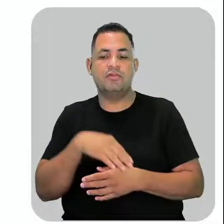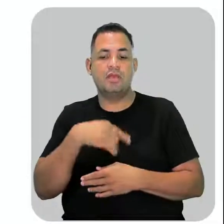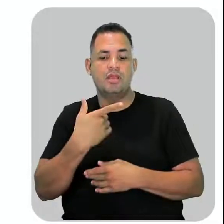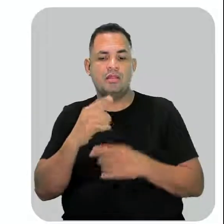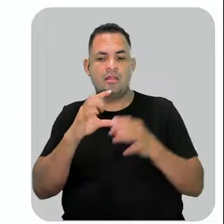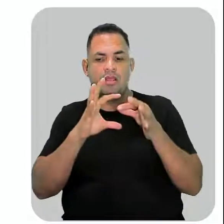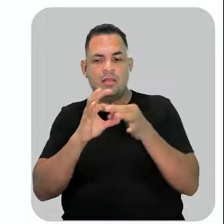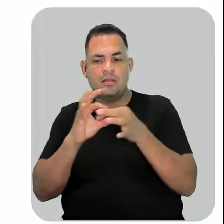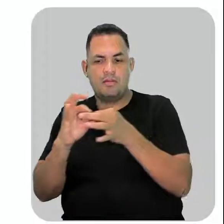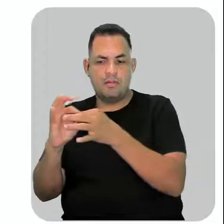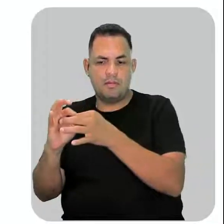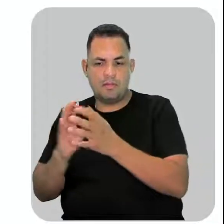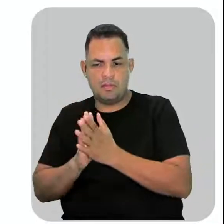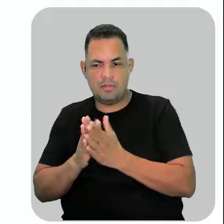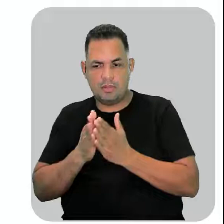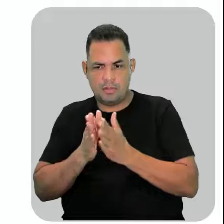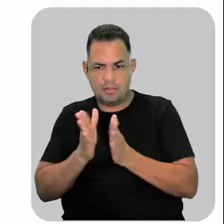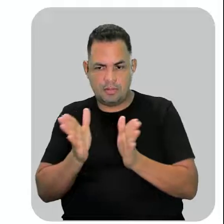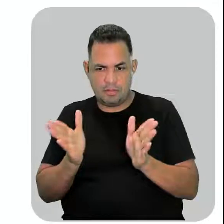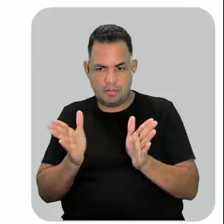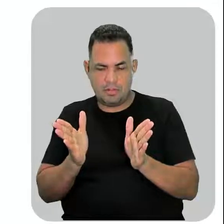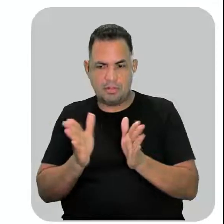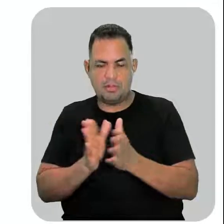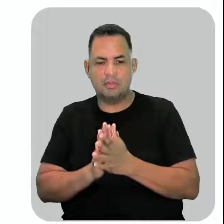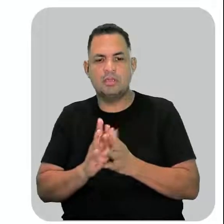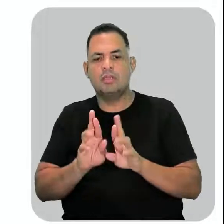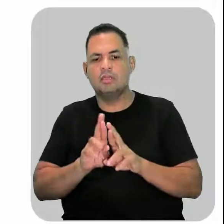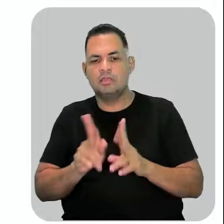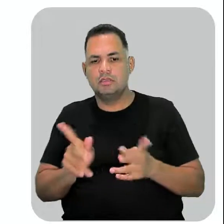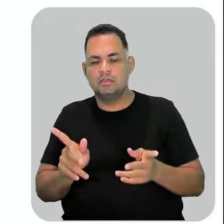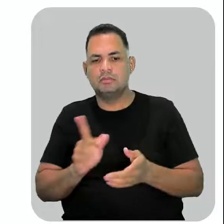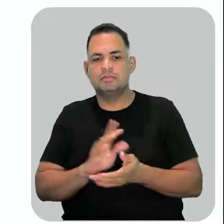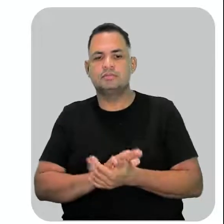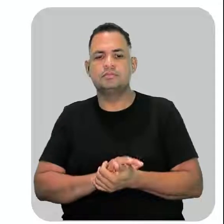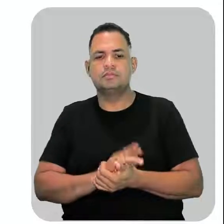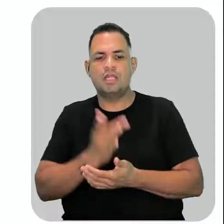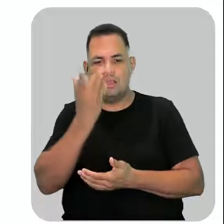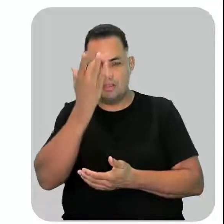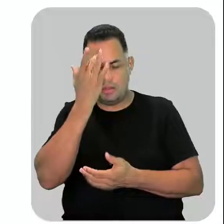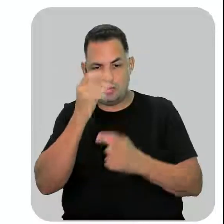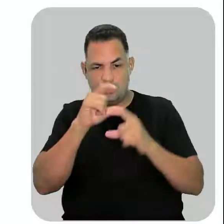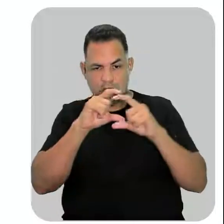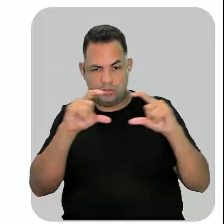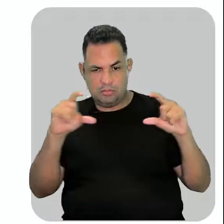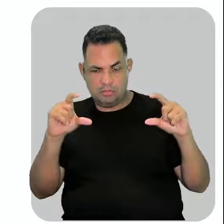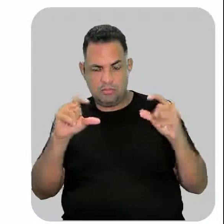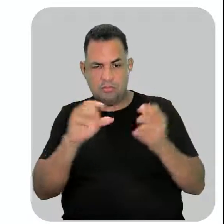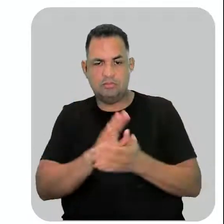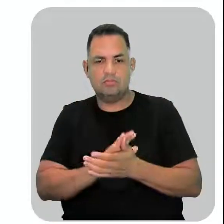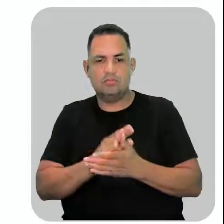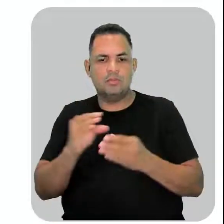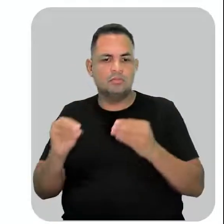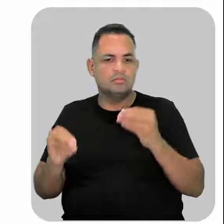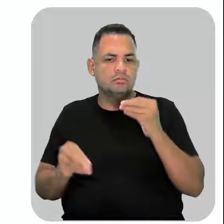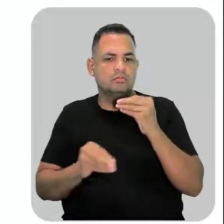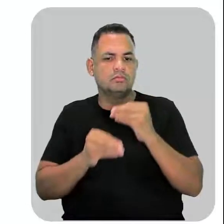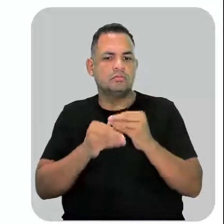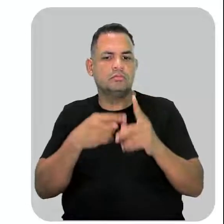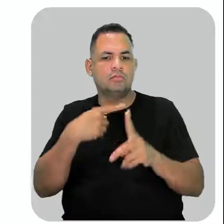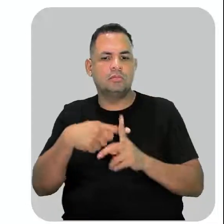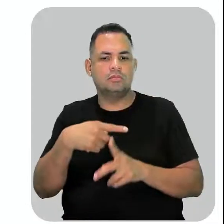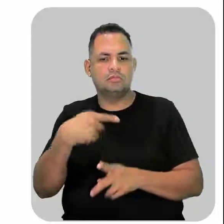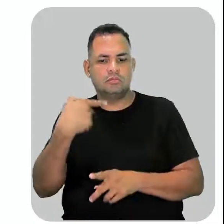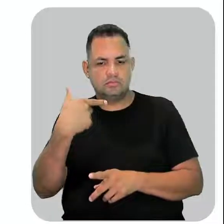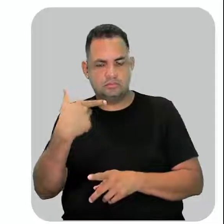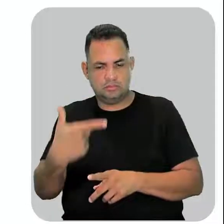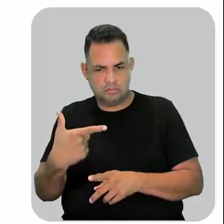a fórmula geral é diferente, tá? A fórmula geral, eu adiciono o mais 2 no final